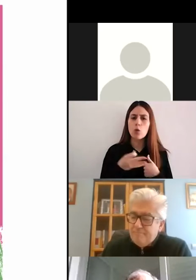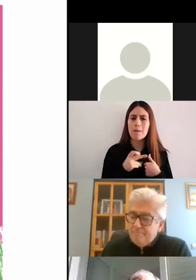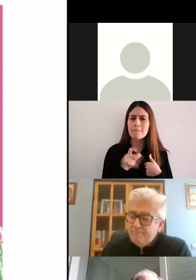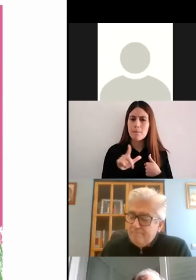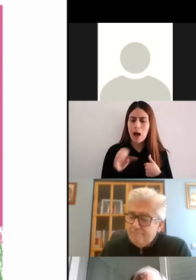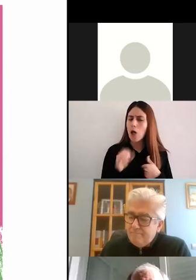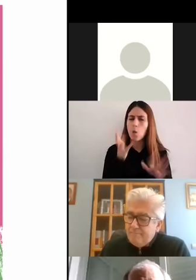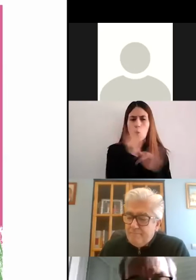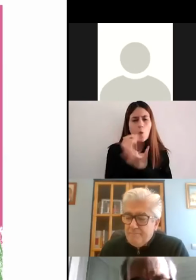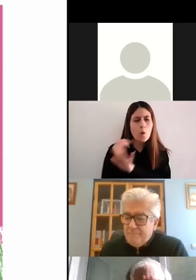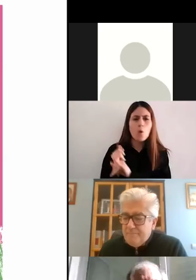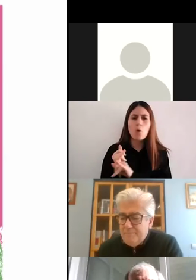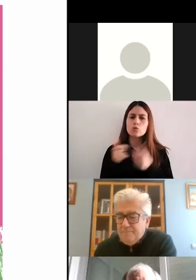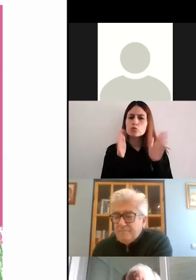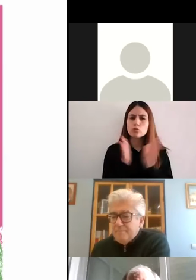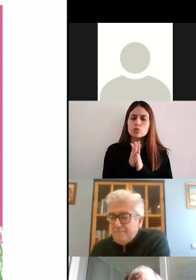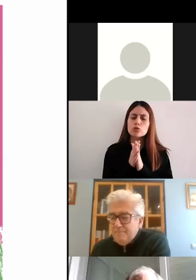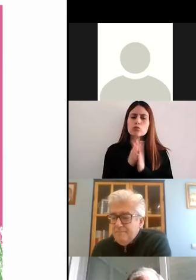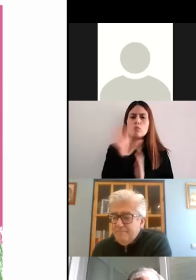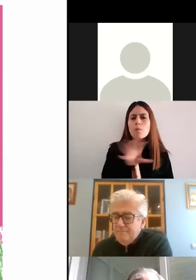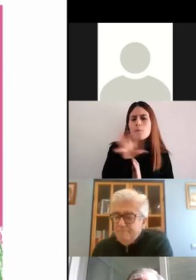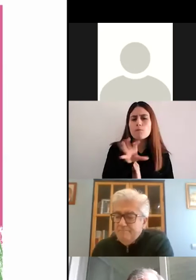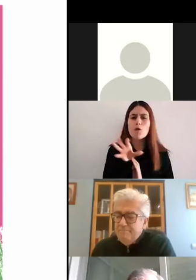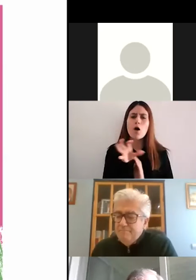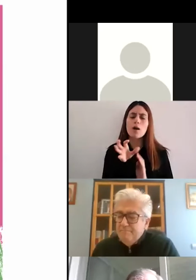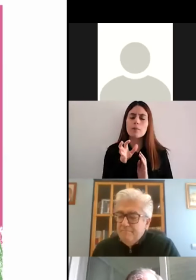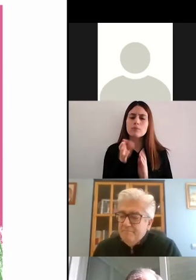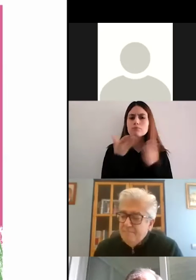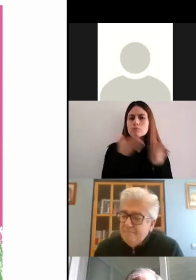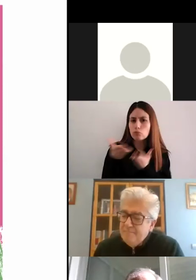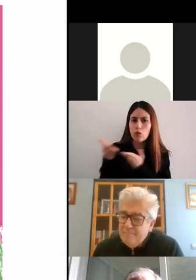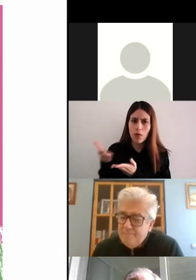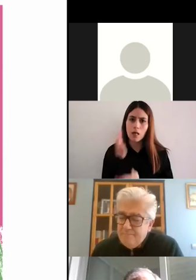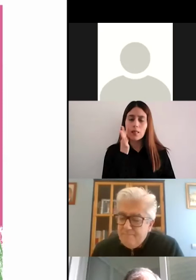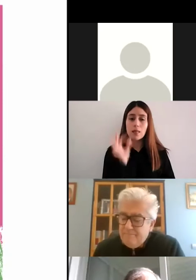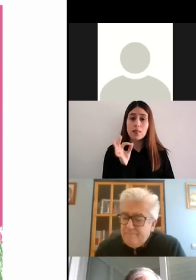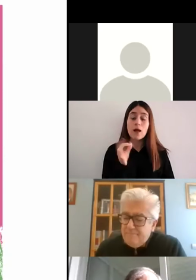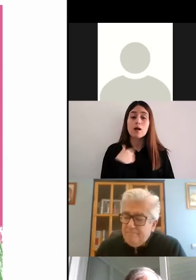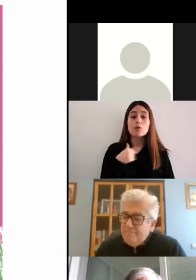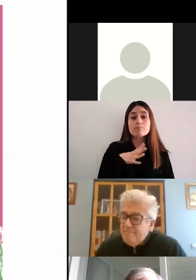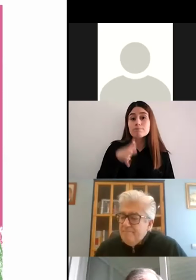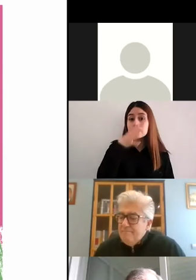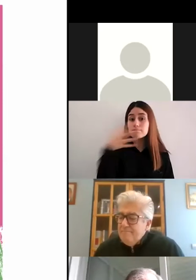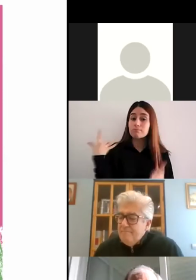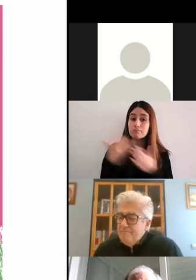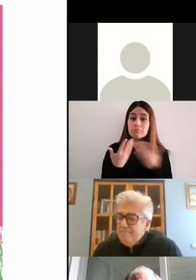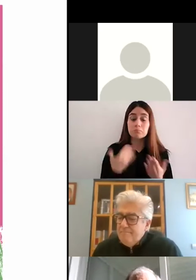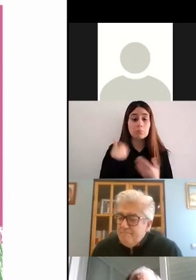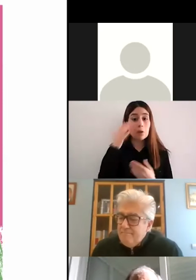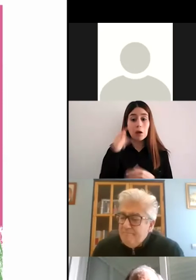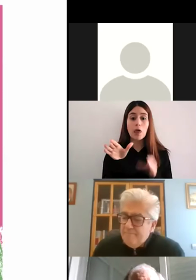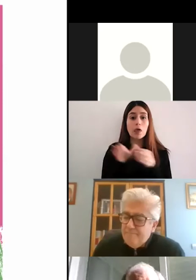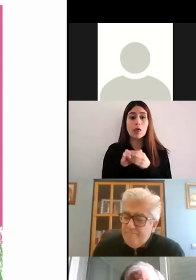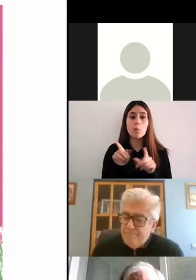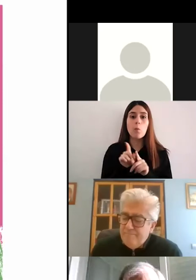os outros que de forma mais ou menos discreta tentaram ajudar, e deixo-vos dizer que até agora não me parece que a equipa